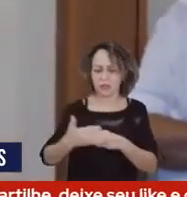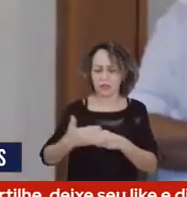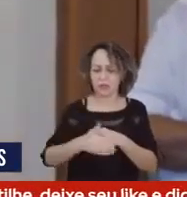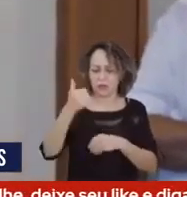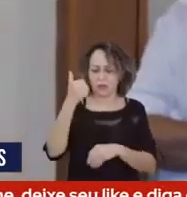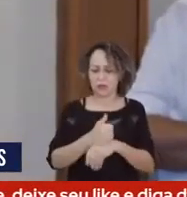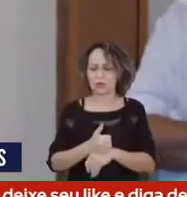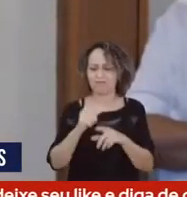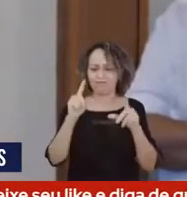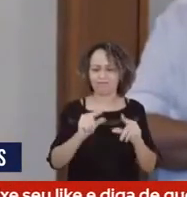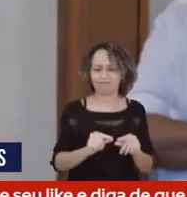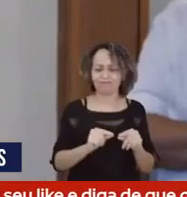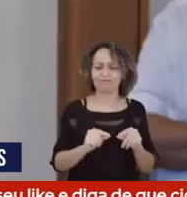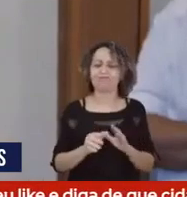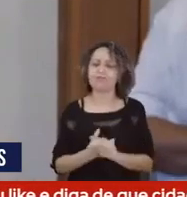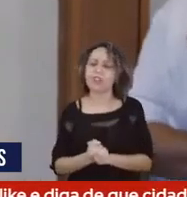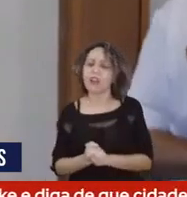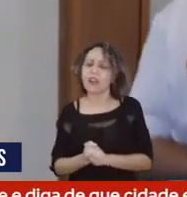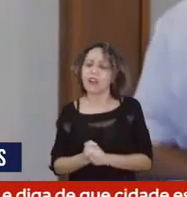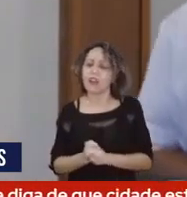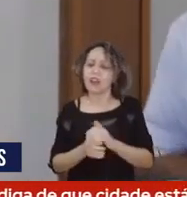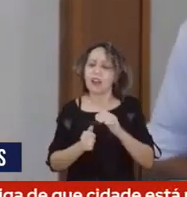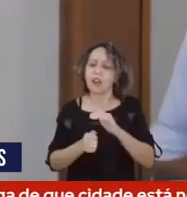O caixa que a companhia está gerando, presidente,